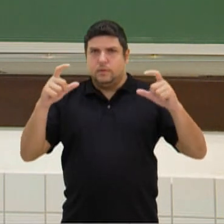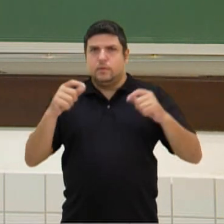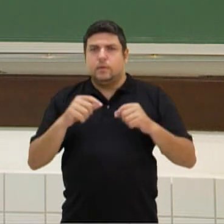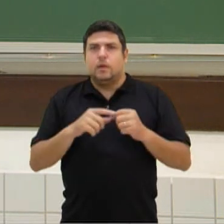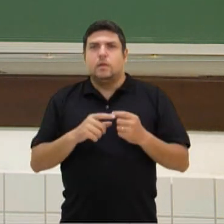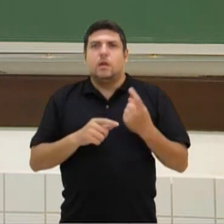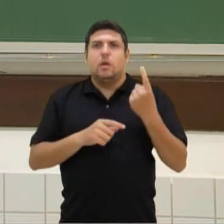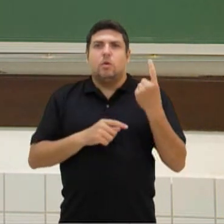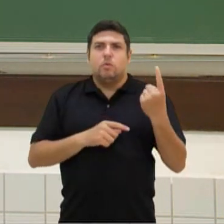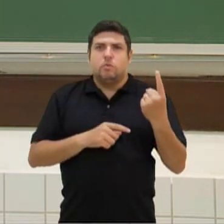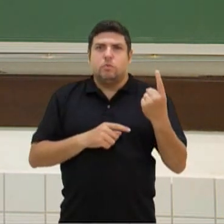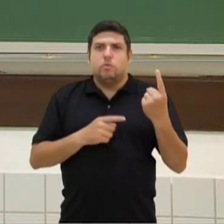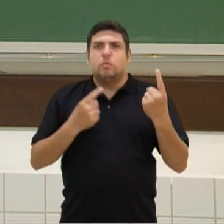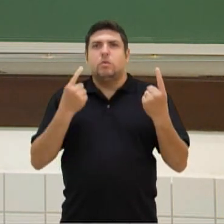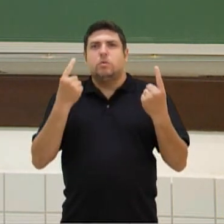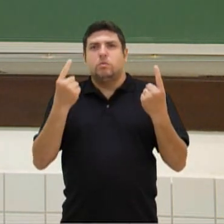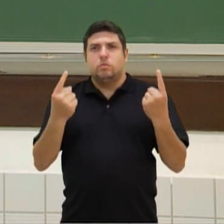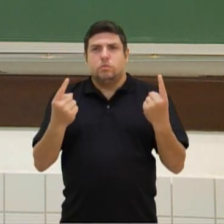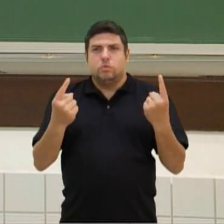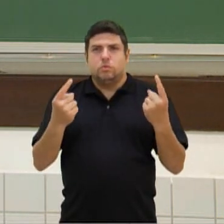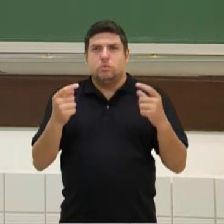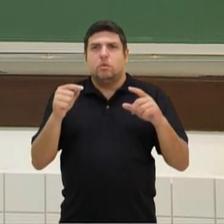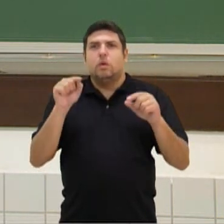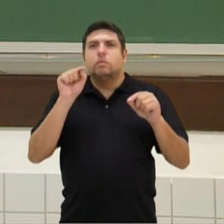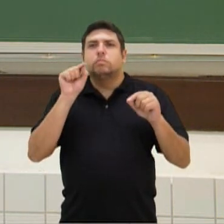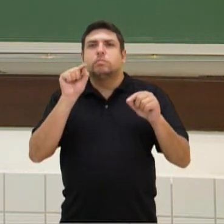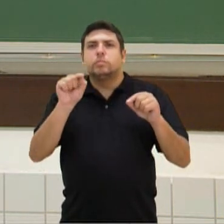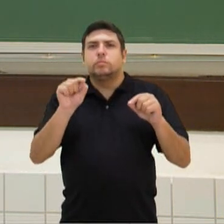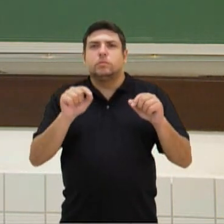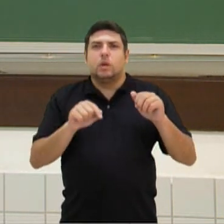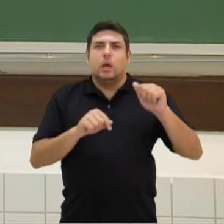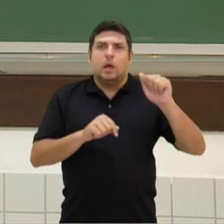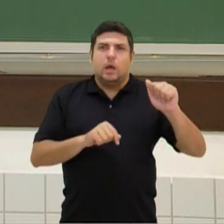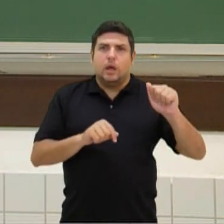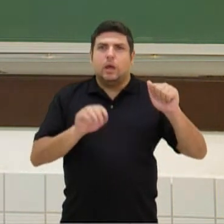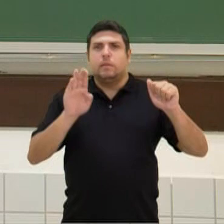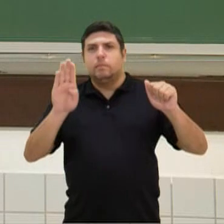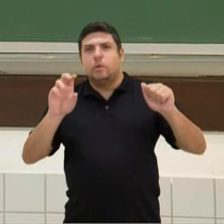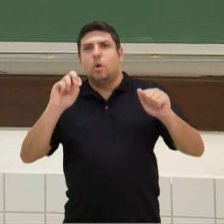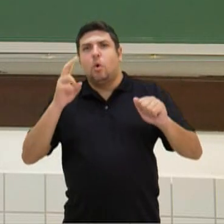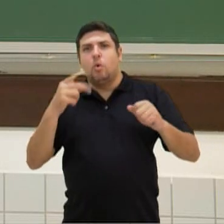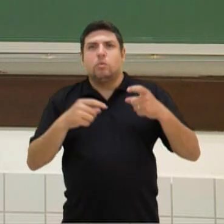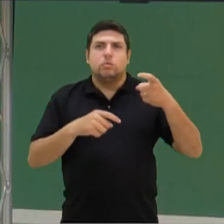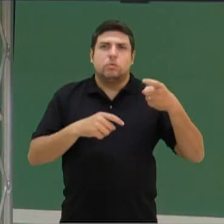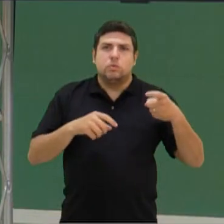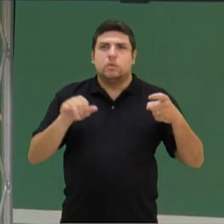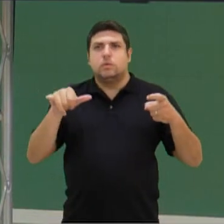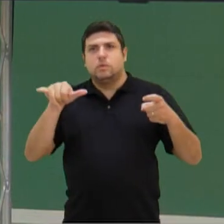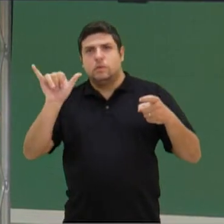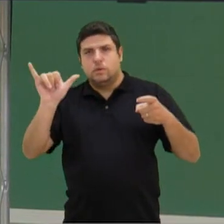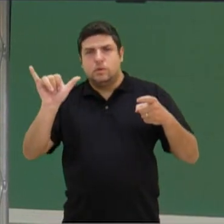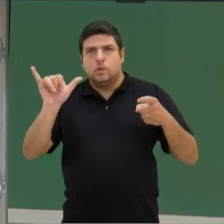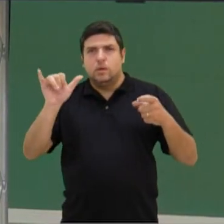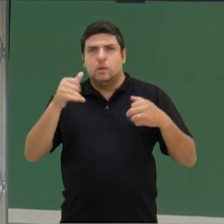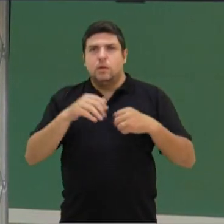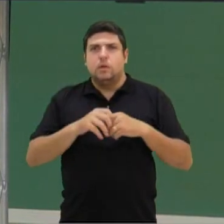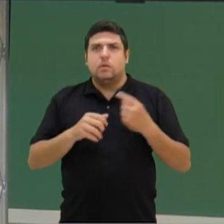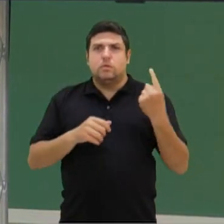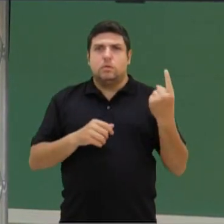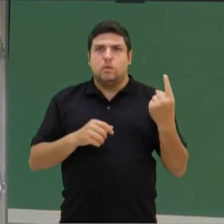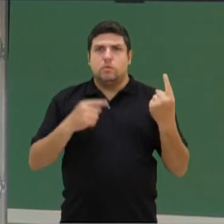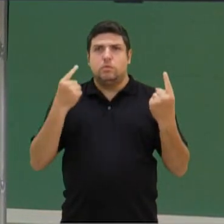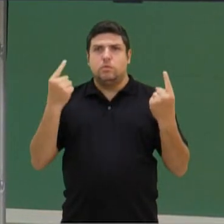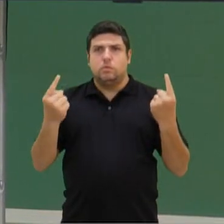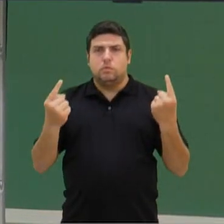1 são os meus pontos de origem, né? A e B, ou x e y de coordenada. Então, a coordenada da origem, 1 e 1.